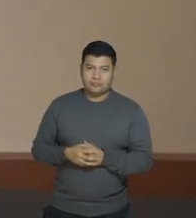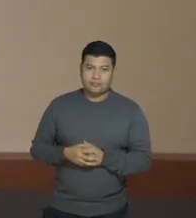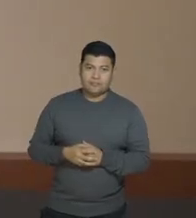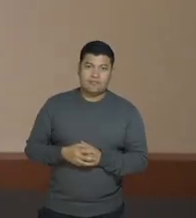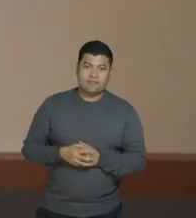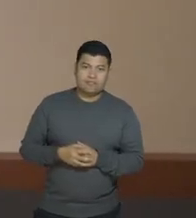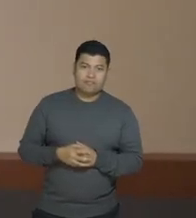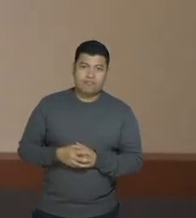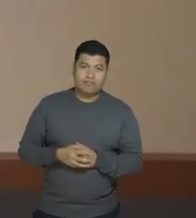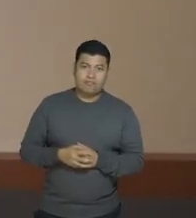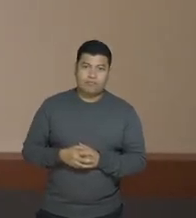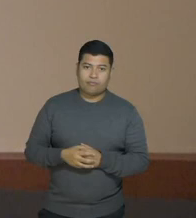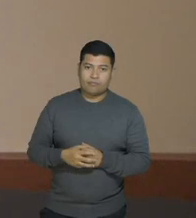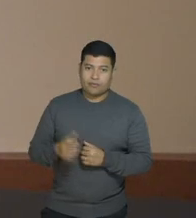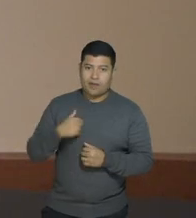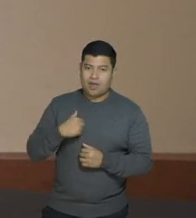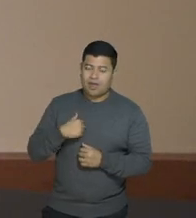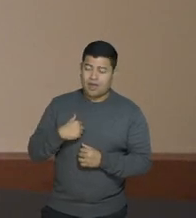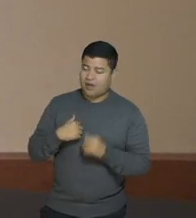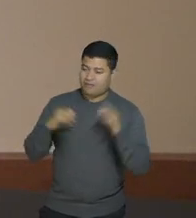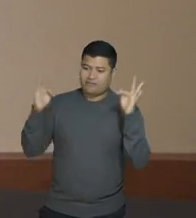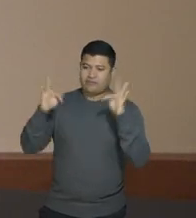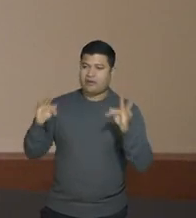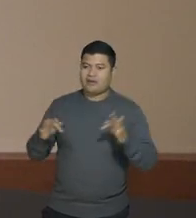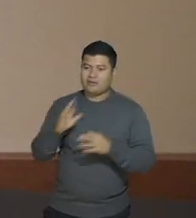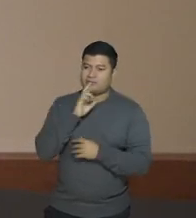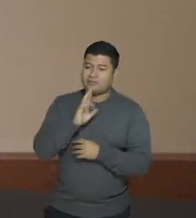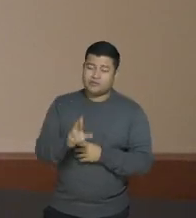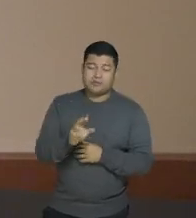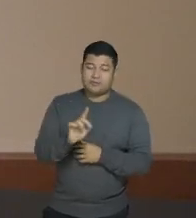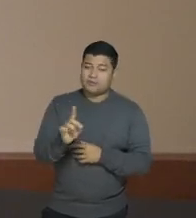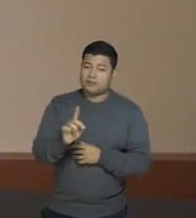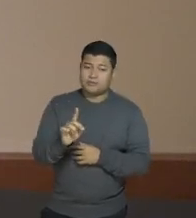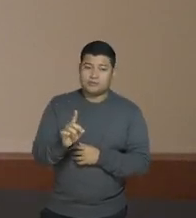E eu não fico feliz de dar uma resposta como essa.